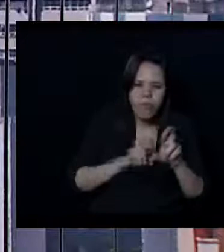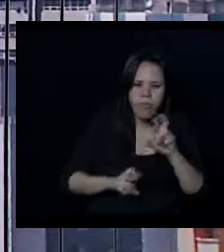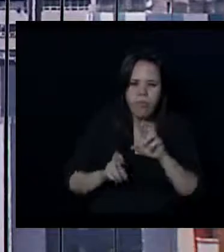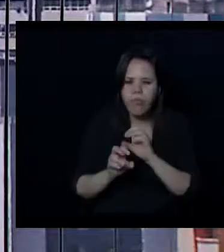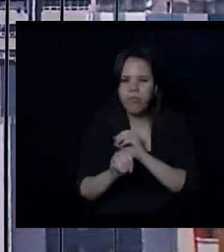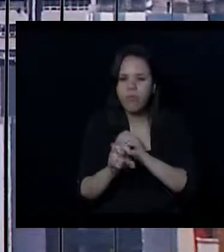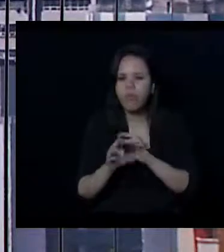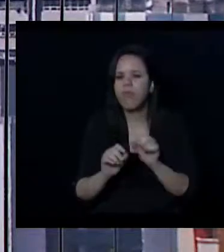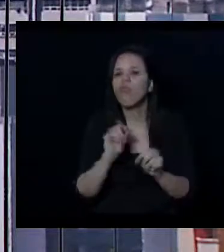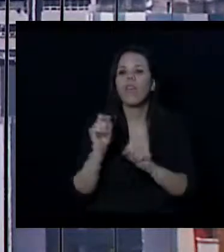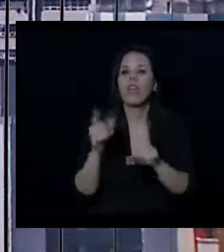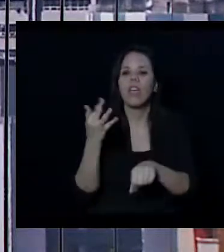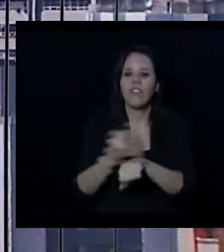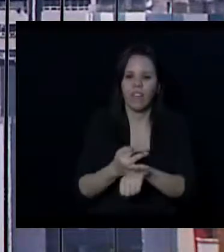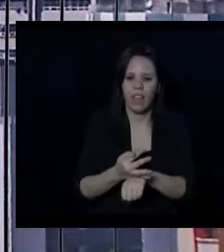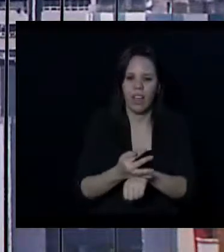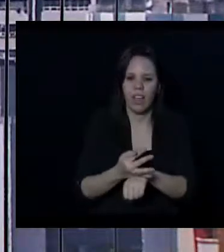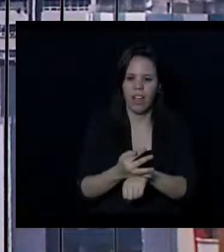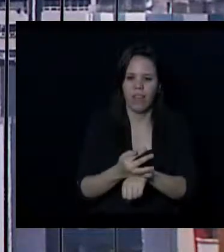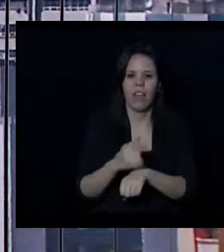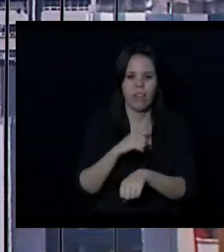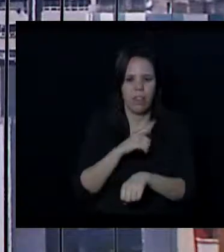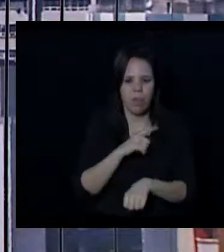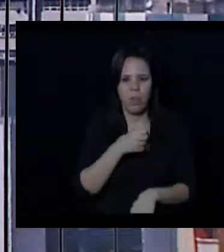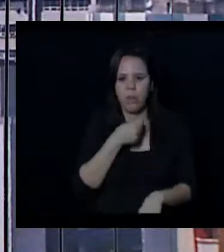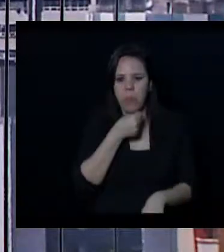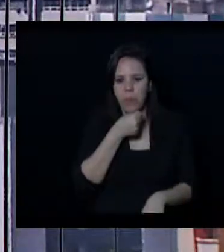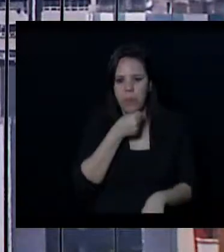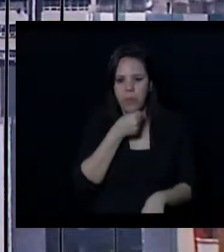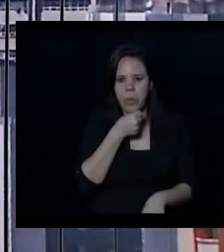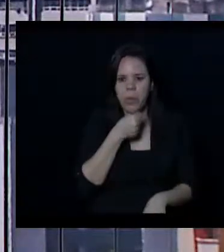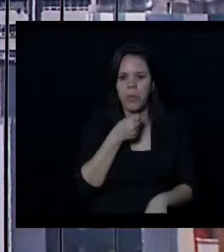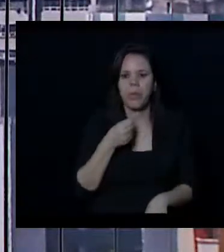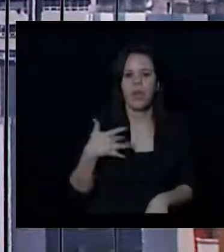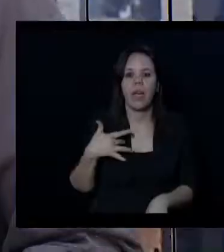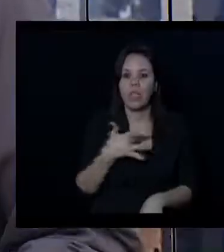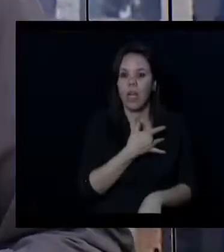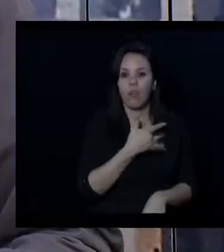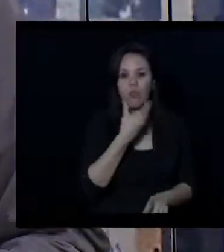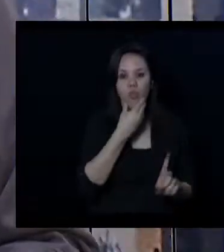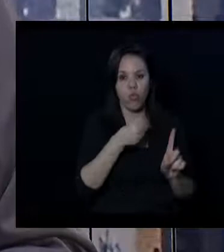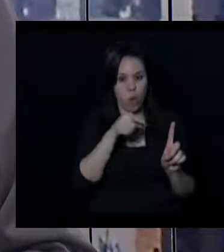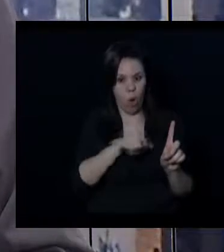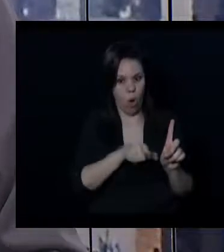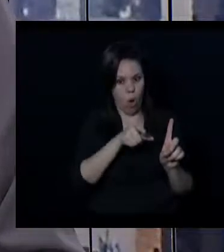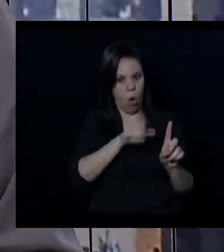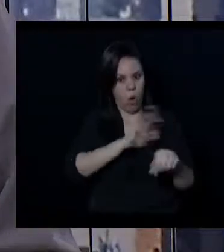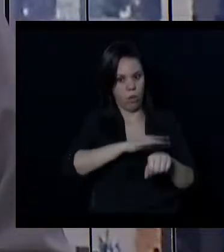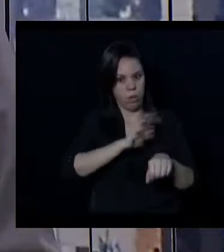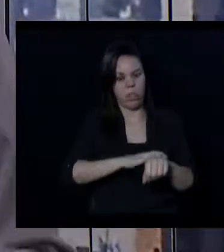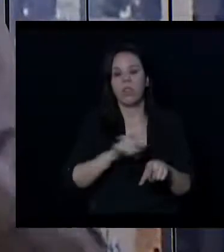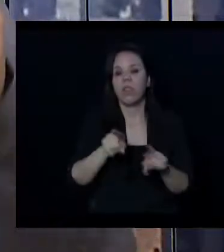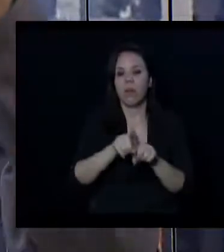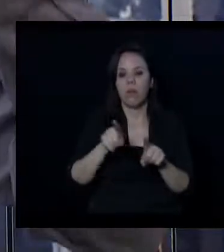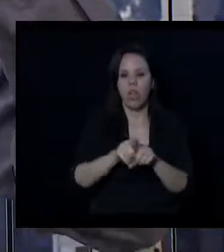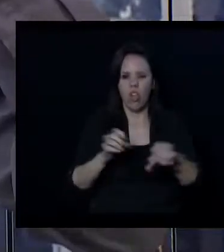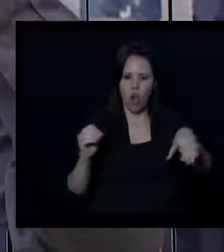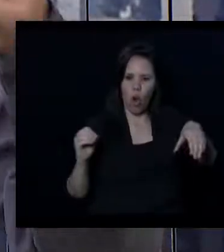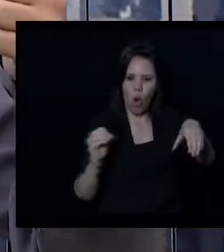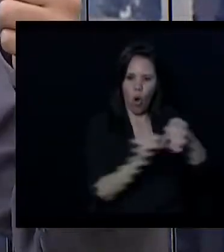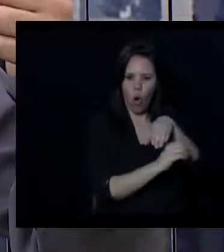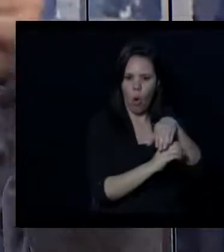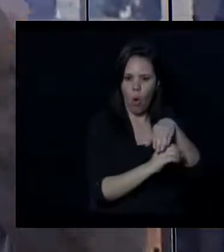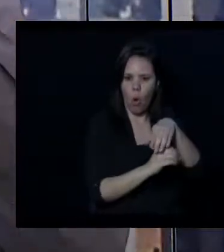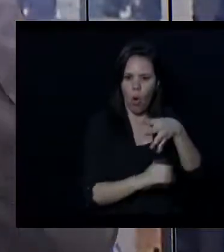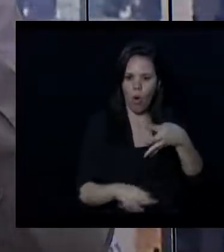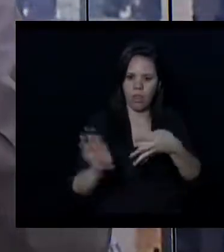quem está de férias. Tem reportagem sobre a saúde do homem e os gols da Série B. Derrota